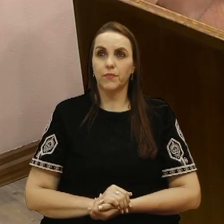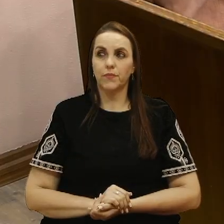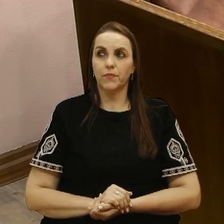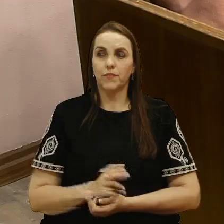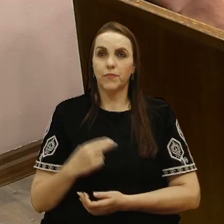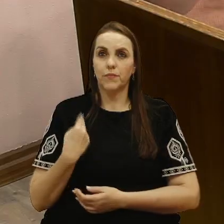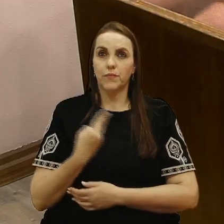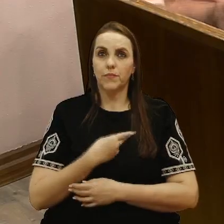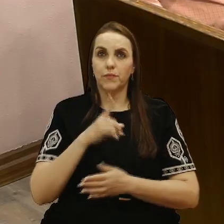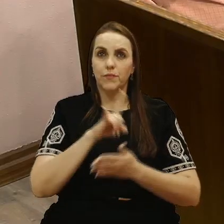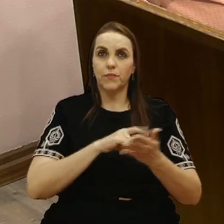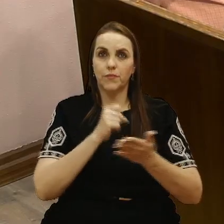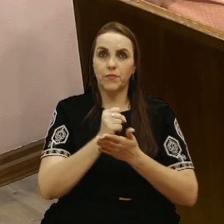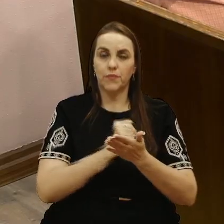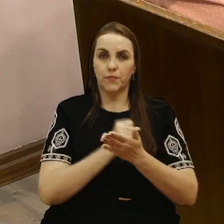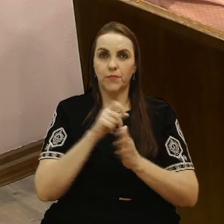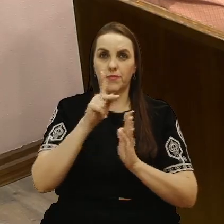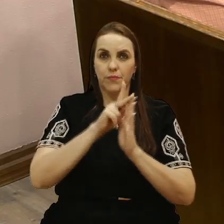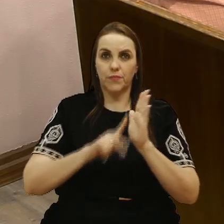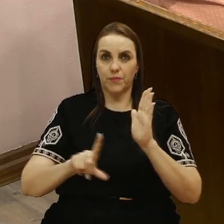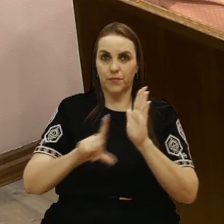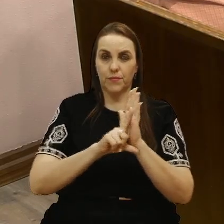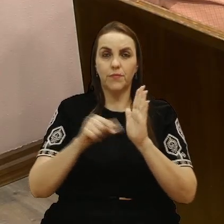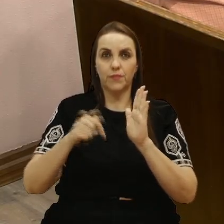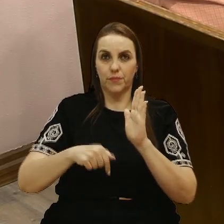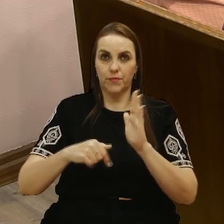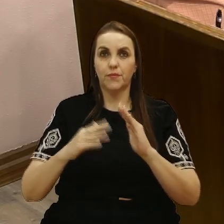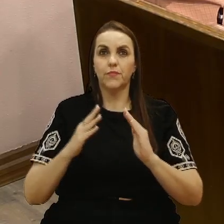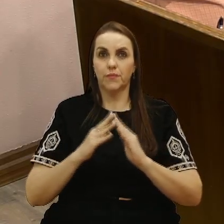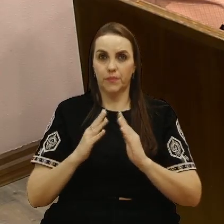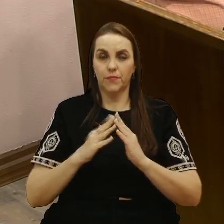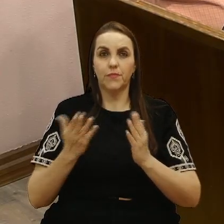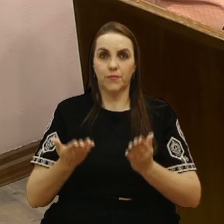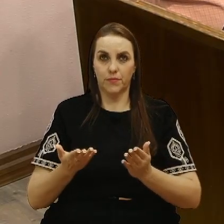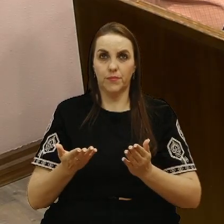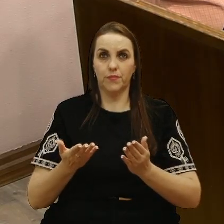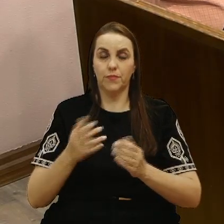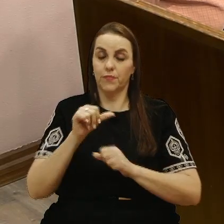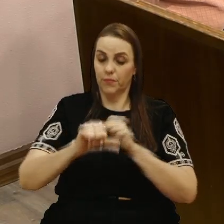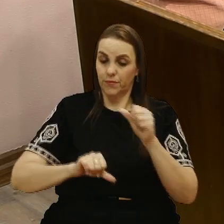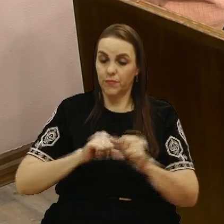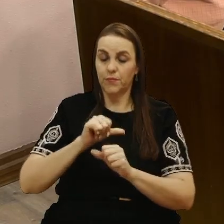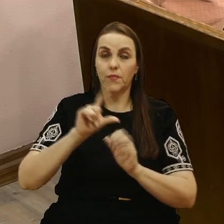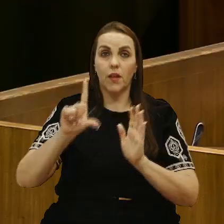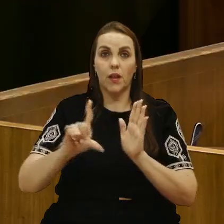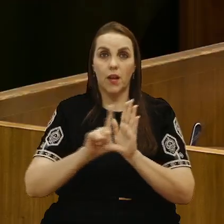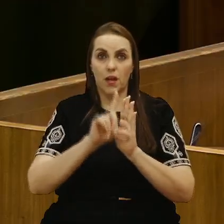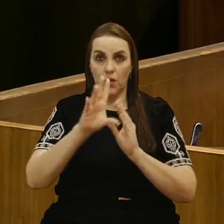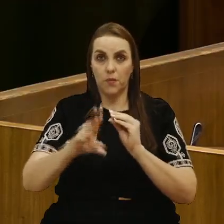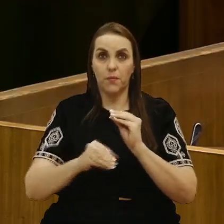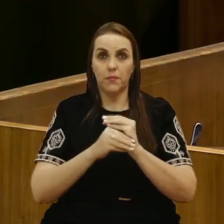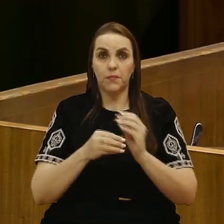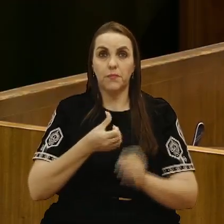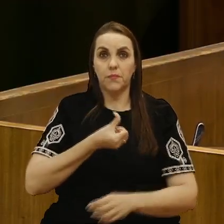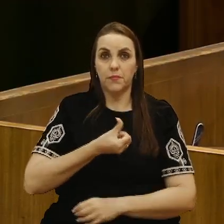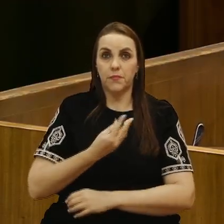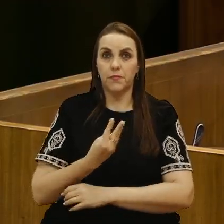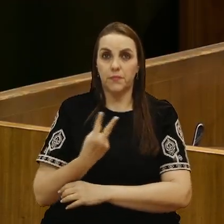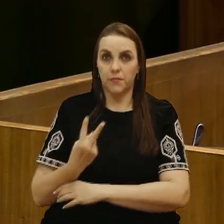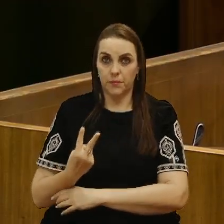Nós protocolamos um projeto de lei nesta casa, estamos protocolando, que altera a Lei Complementar